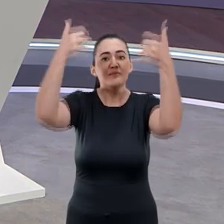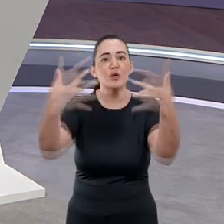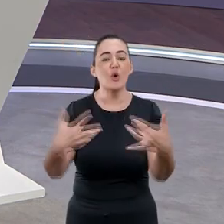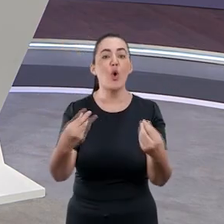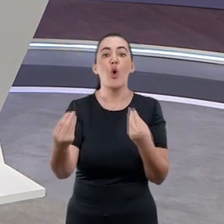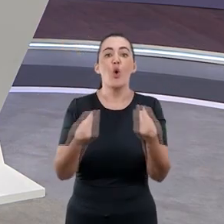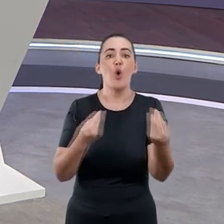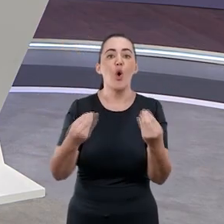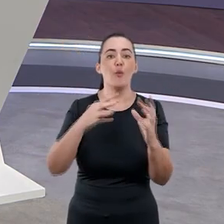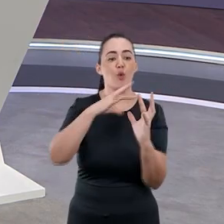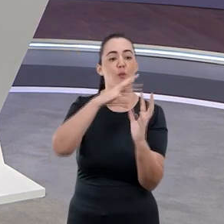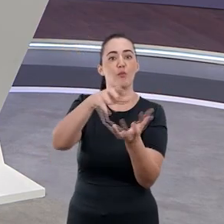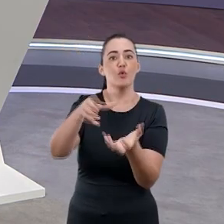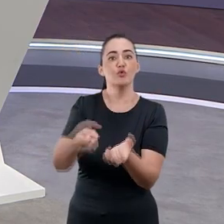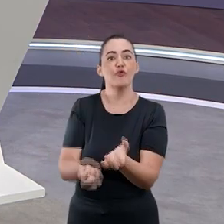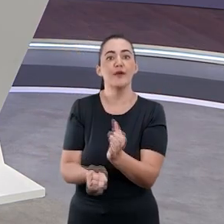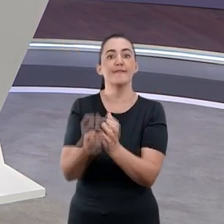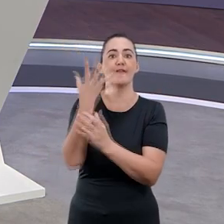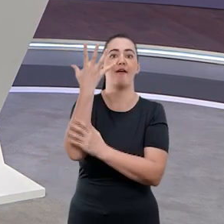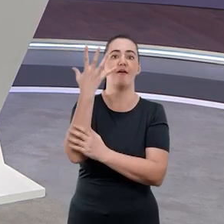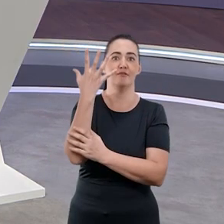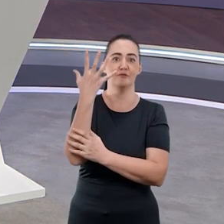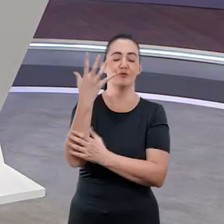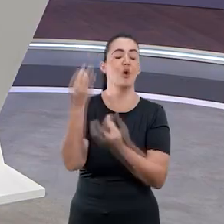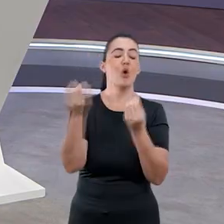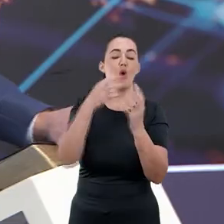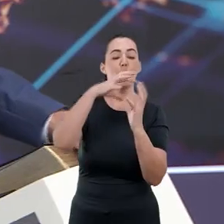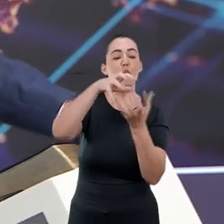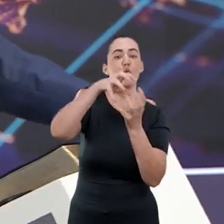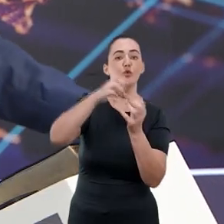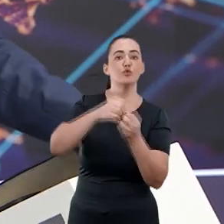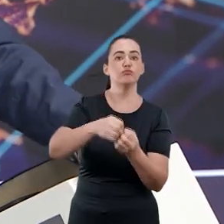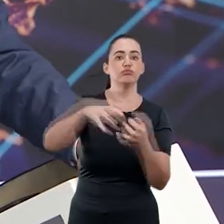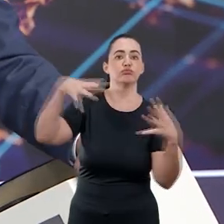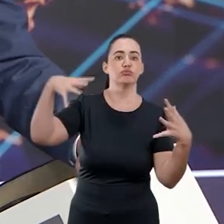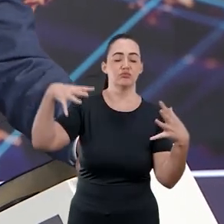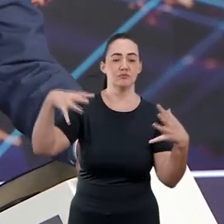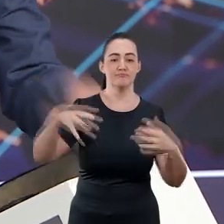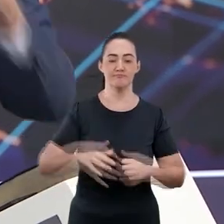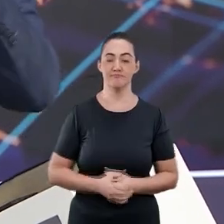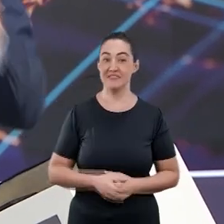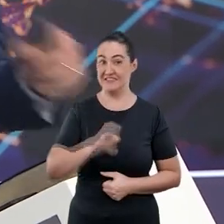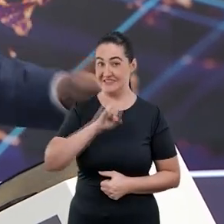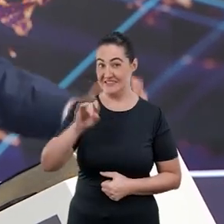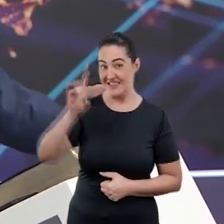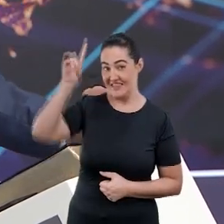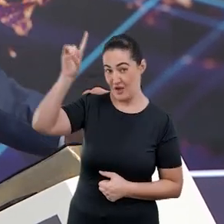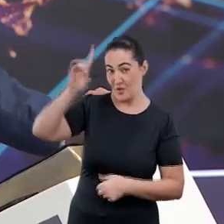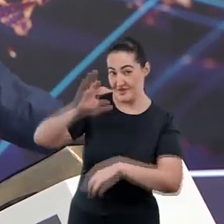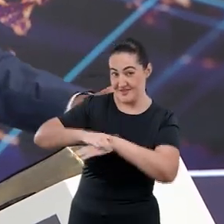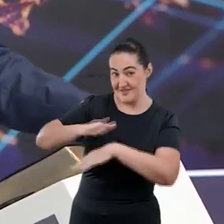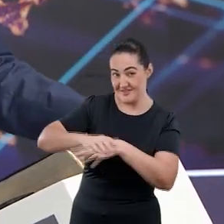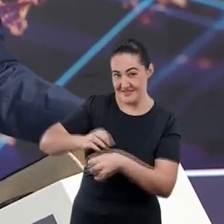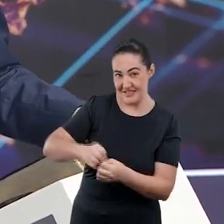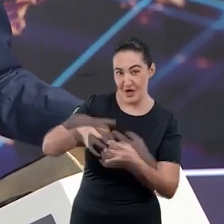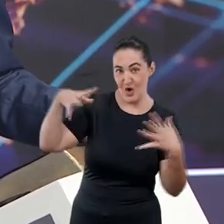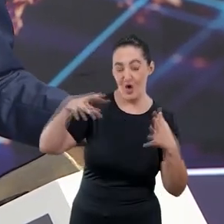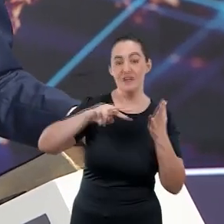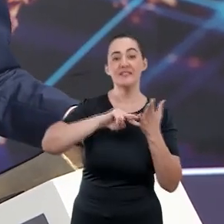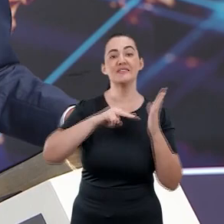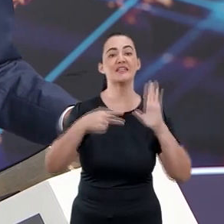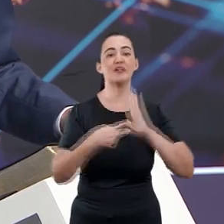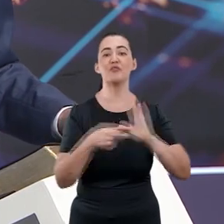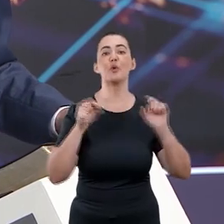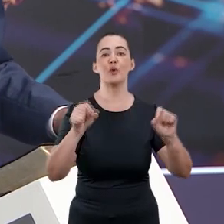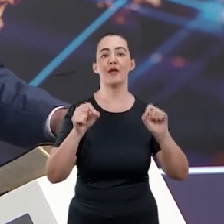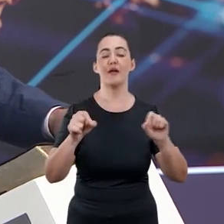como esse mundo surgiu, como ele apareceu. Se Deus é o Criador de todas as coisas, isso significa que Ele também